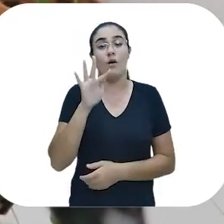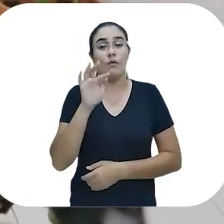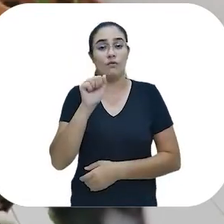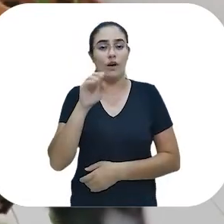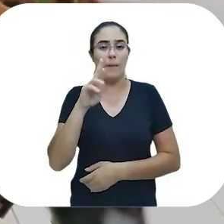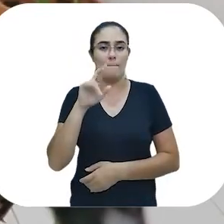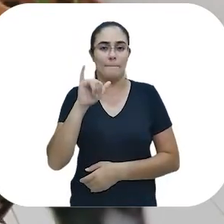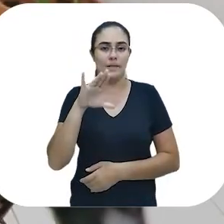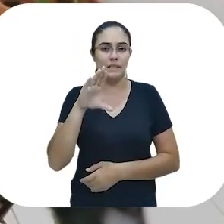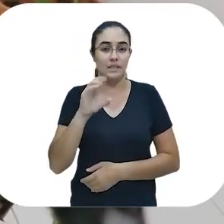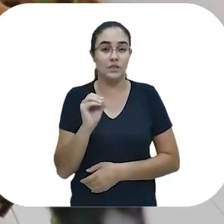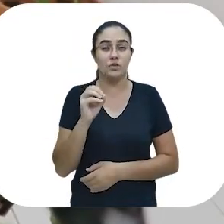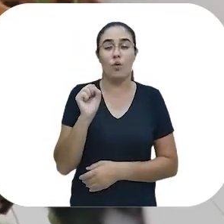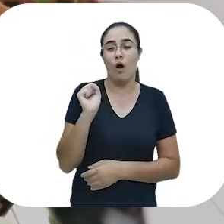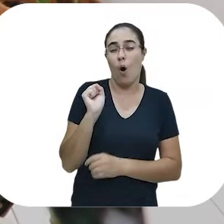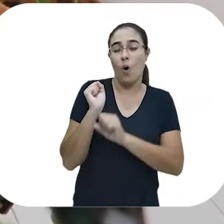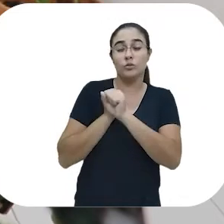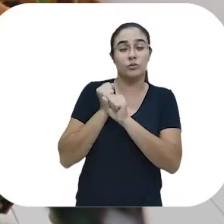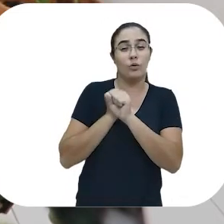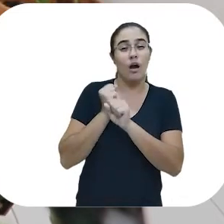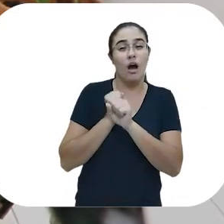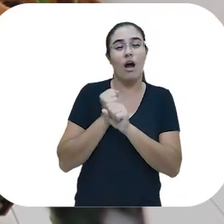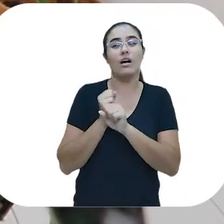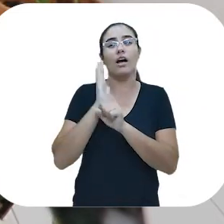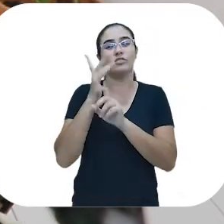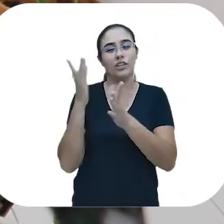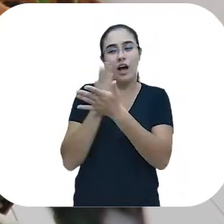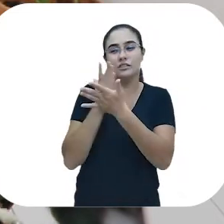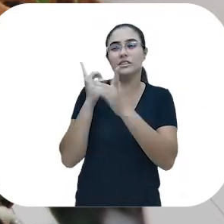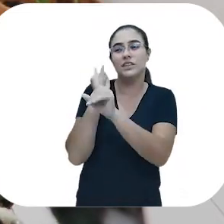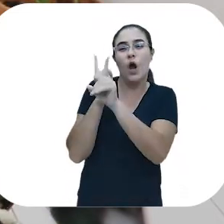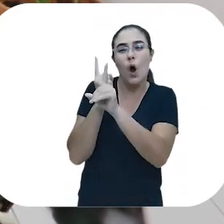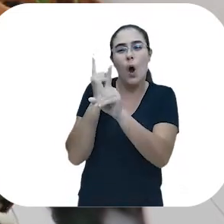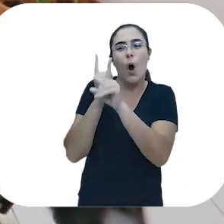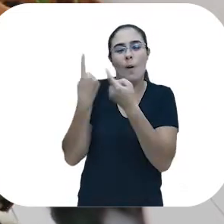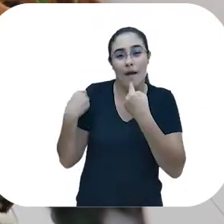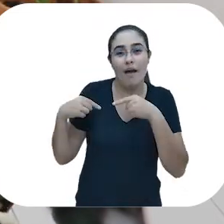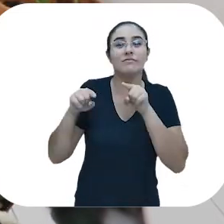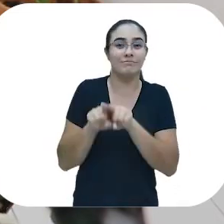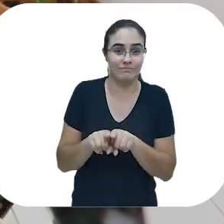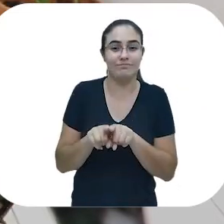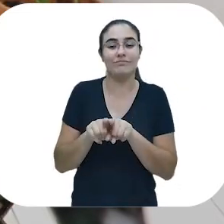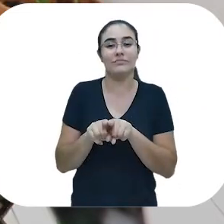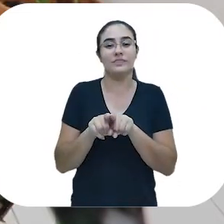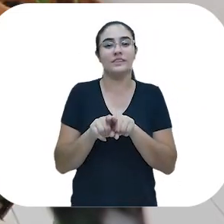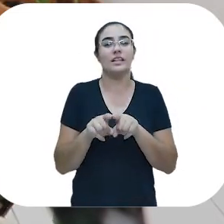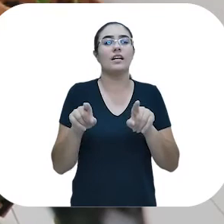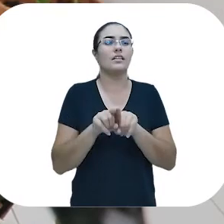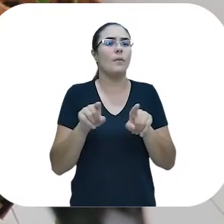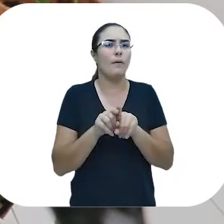de 8 anos, em muitos momentos a gente se encontra para fazer nossas parcerias, né? E aí a Alda